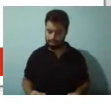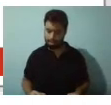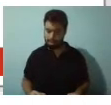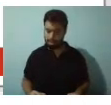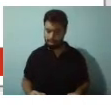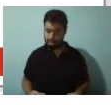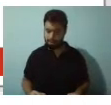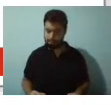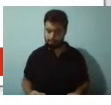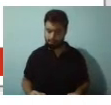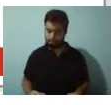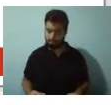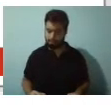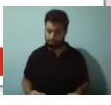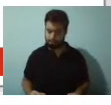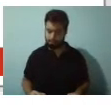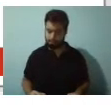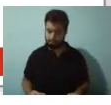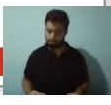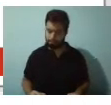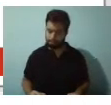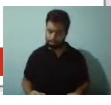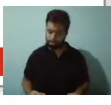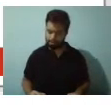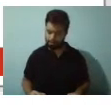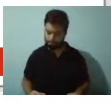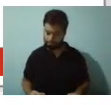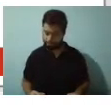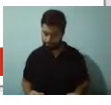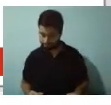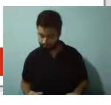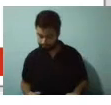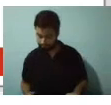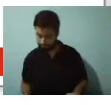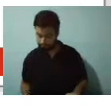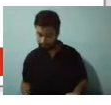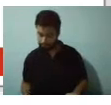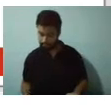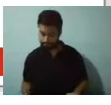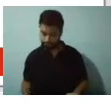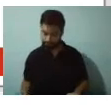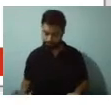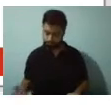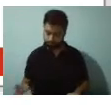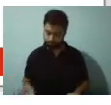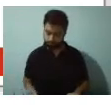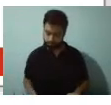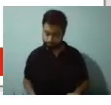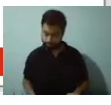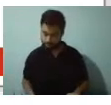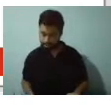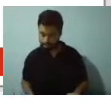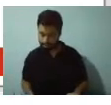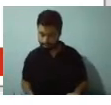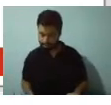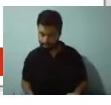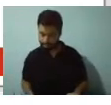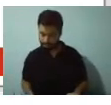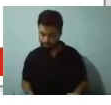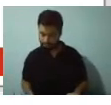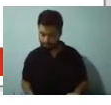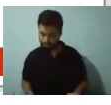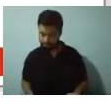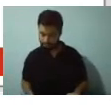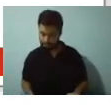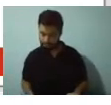tornando-se invisíveis no tecido social. Tá? A possibilidade